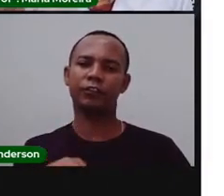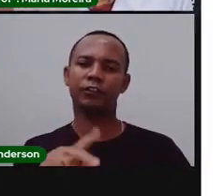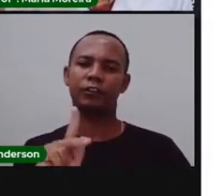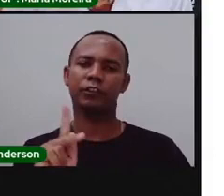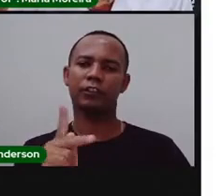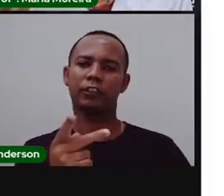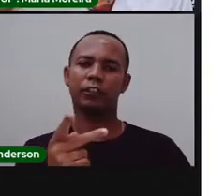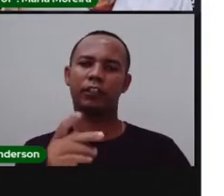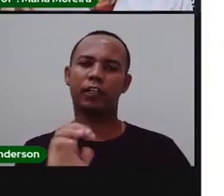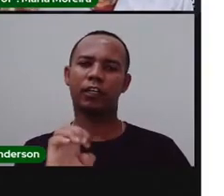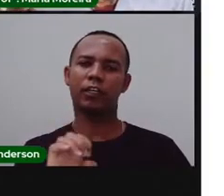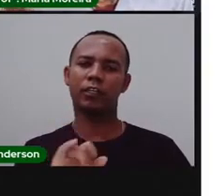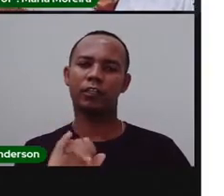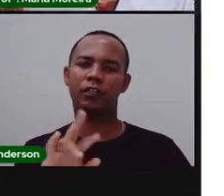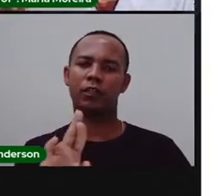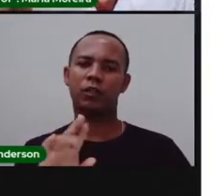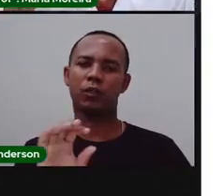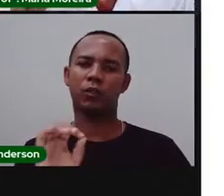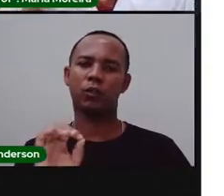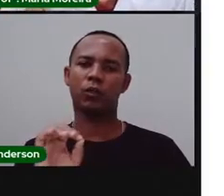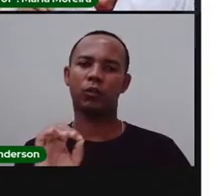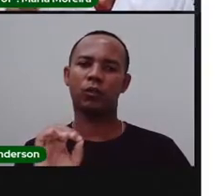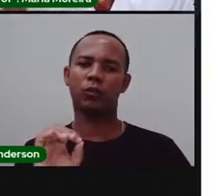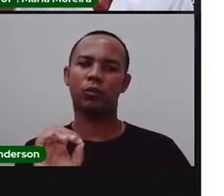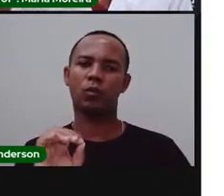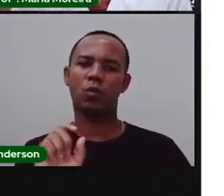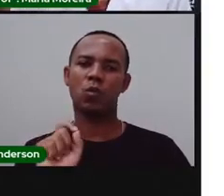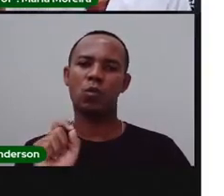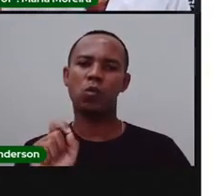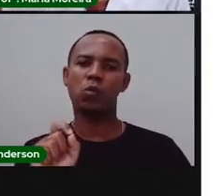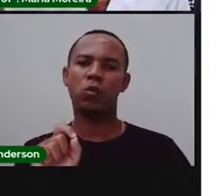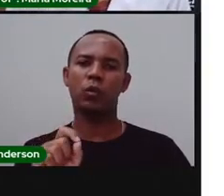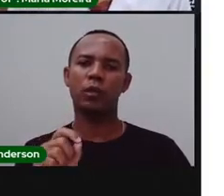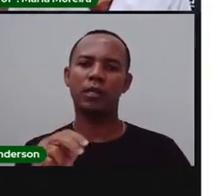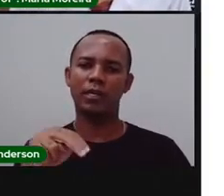Ei, nhe, ó, NH, ó, dinheiro.